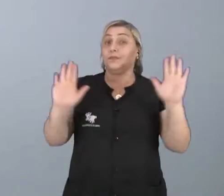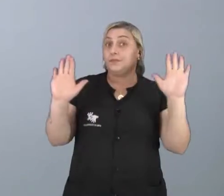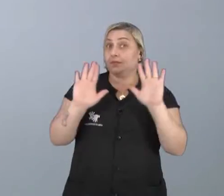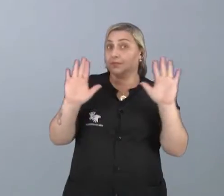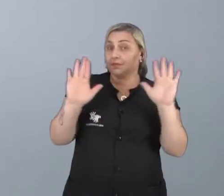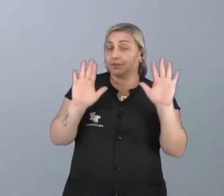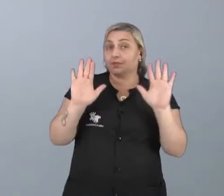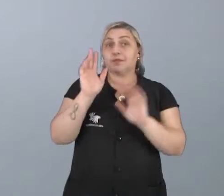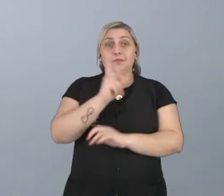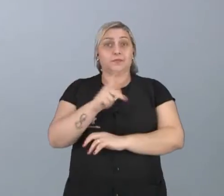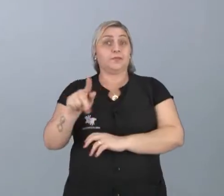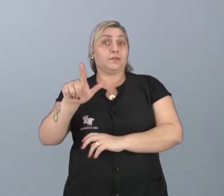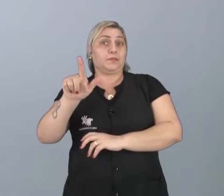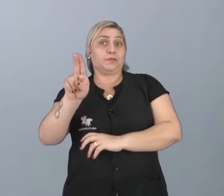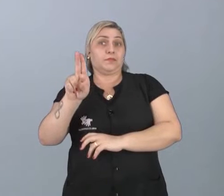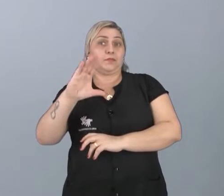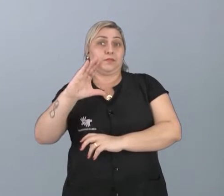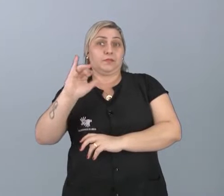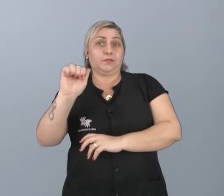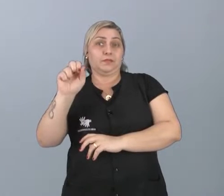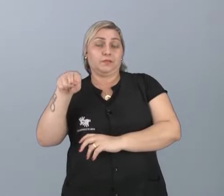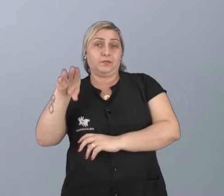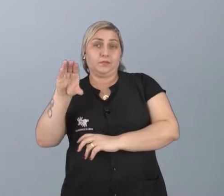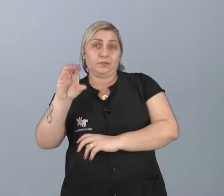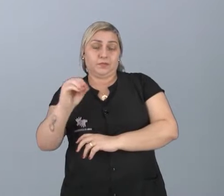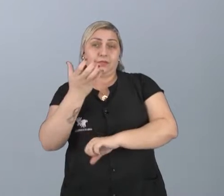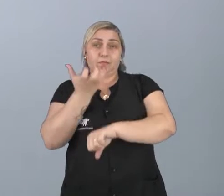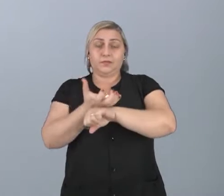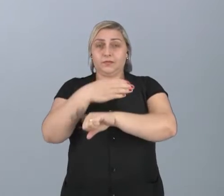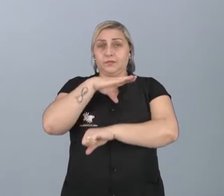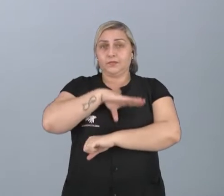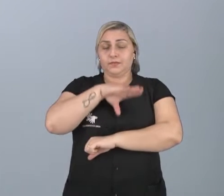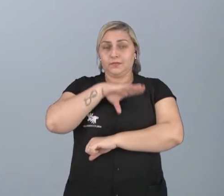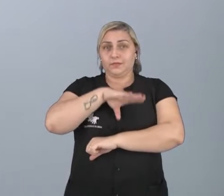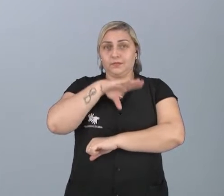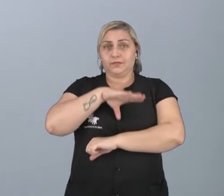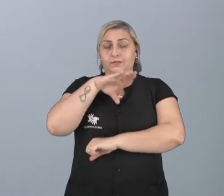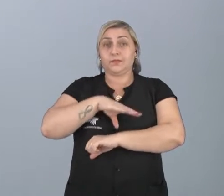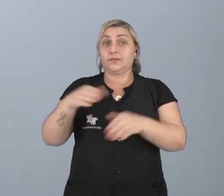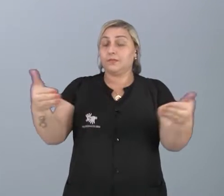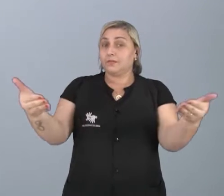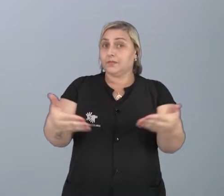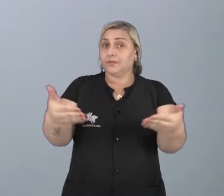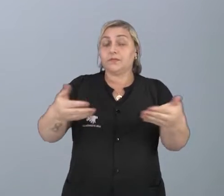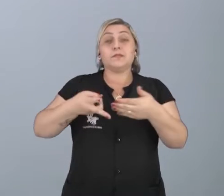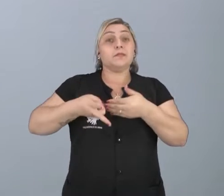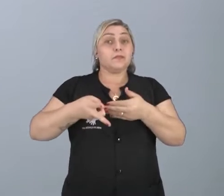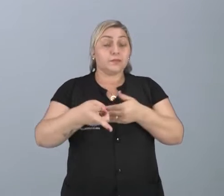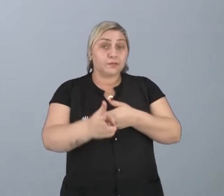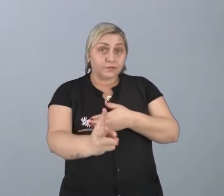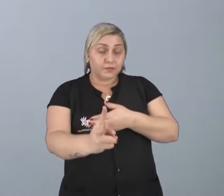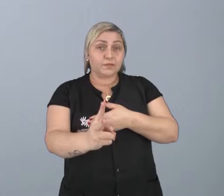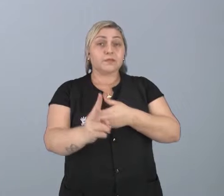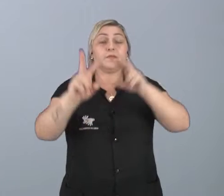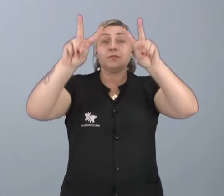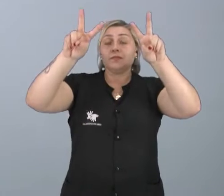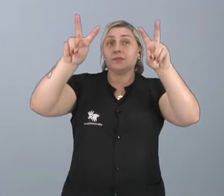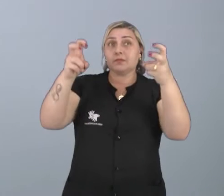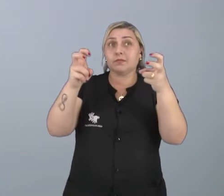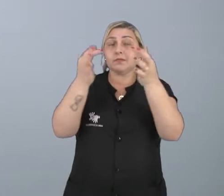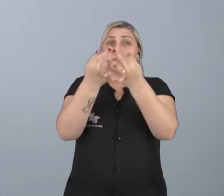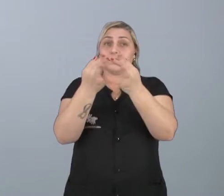Olá, eu sou o professor Luciano, do componente de língua portuguesa, e hoje nós vamos dar continuidade no assunto